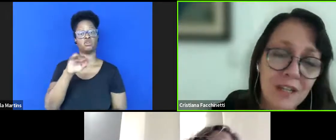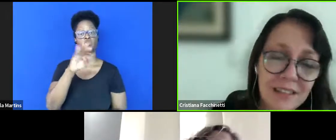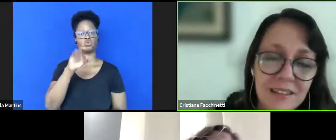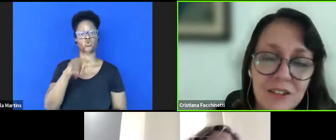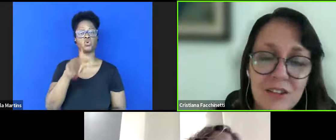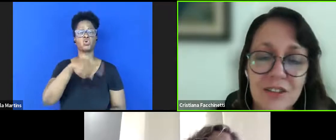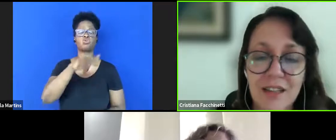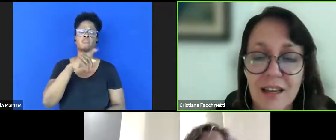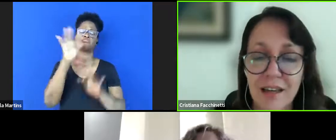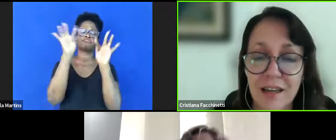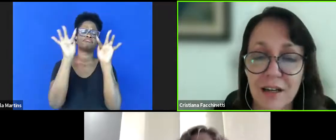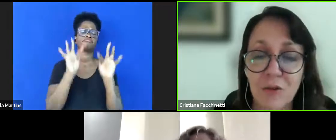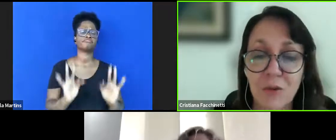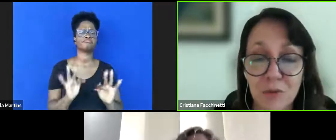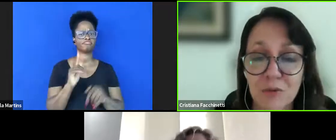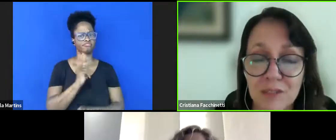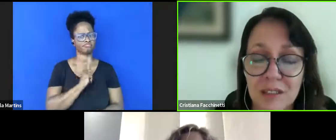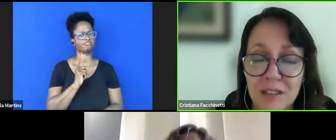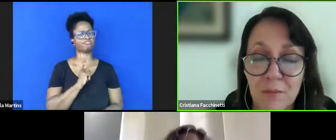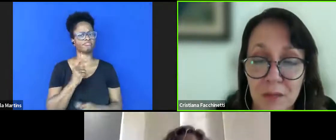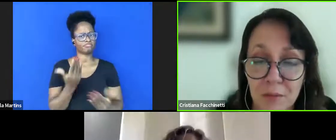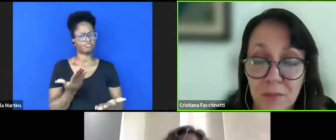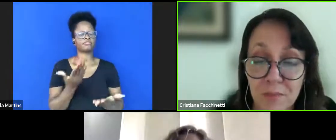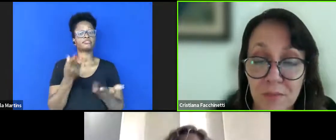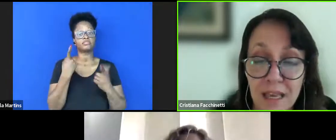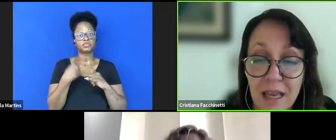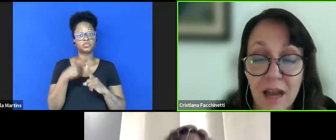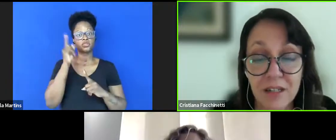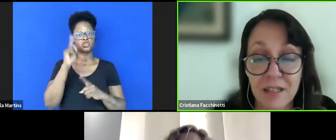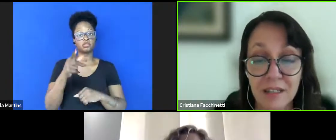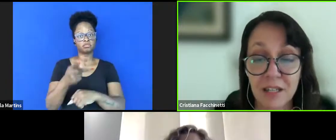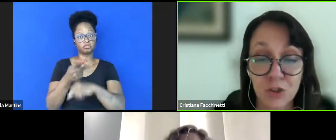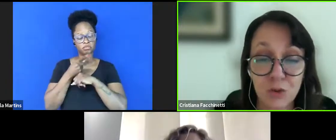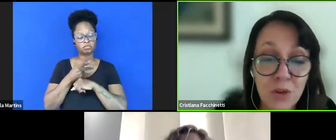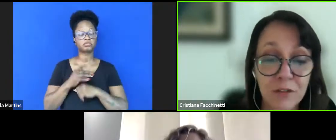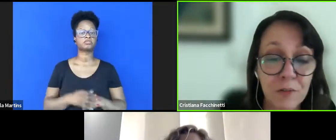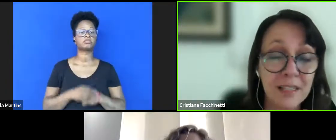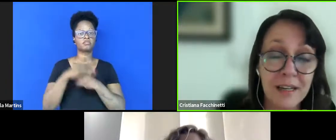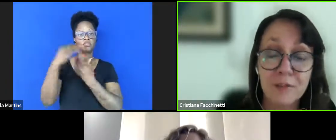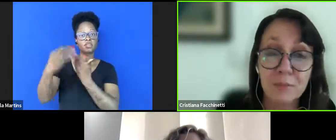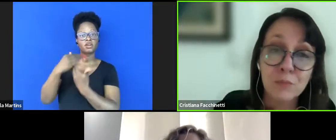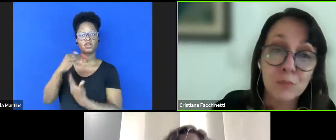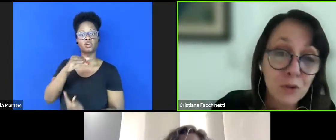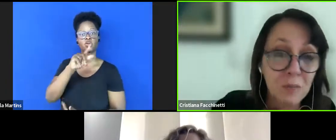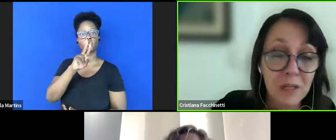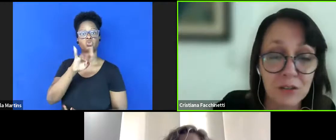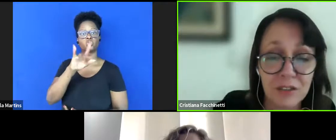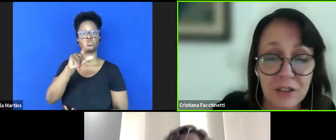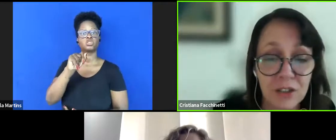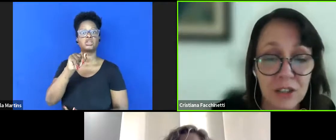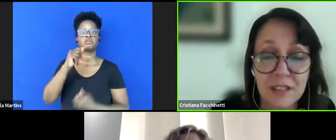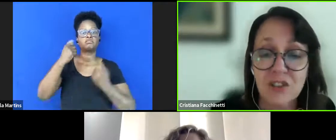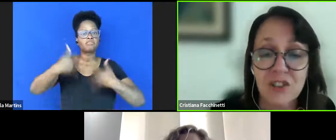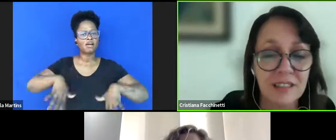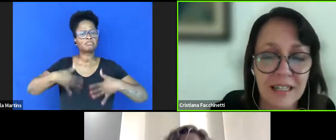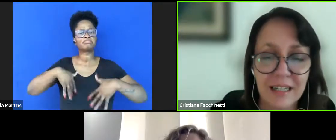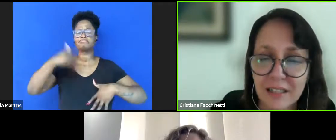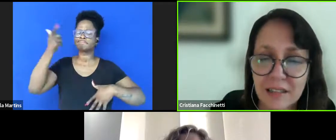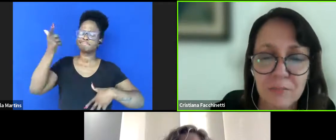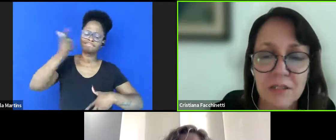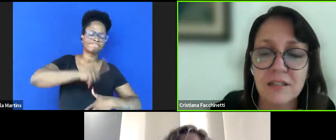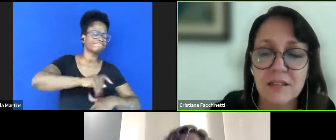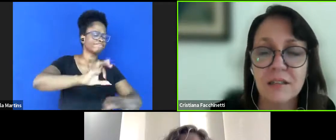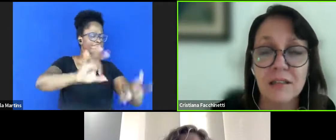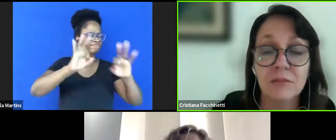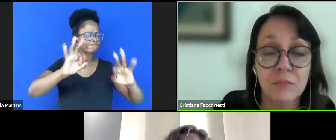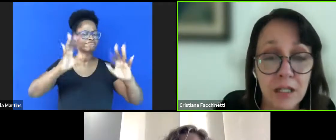muito felizes com esse prêmio. A orientação da Júlia foi uma tarefa muito bem sucedida, de